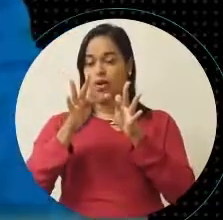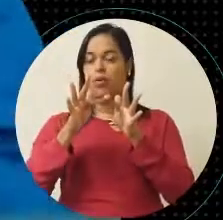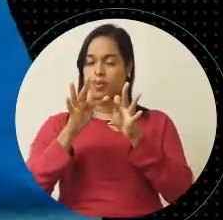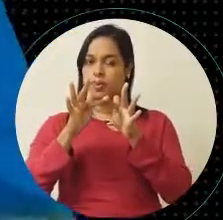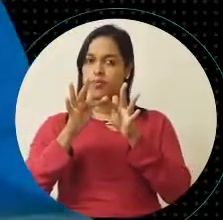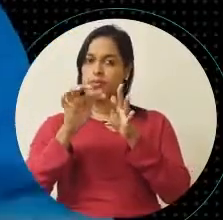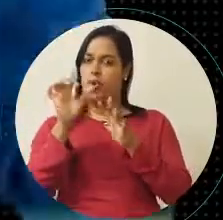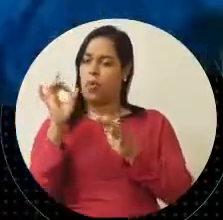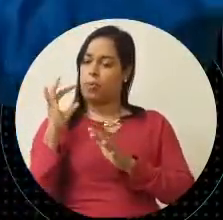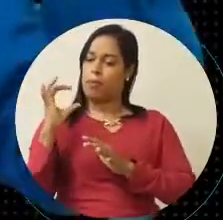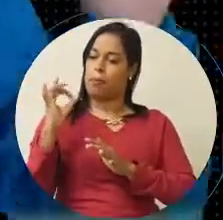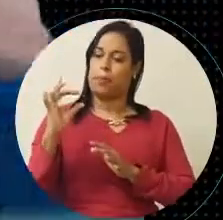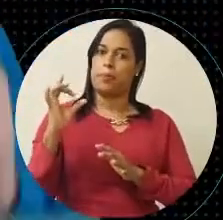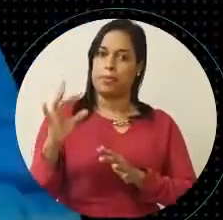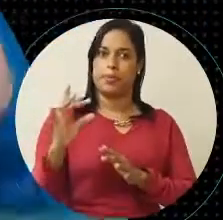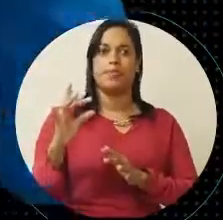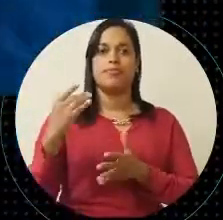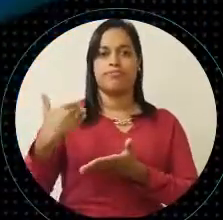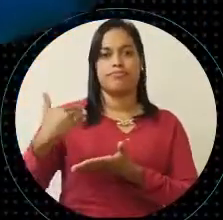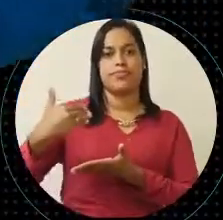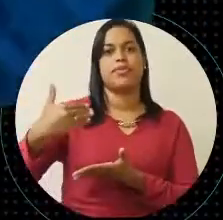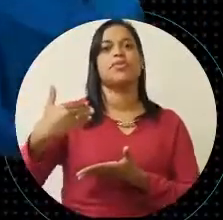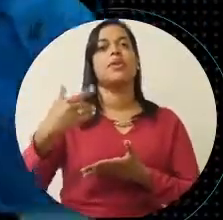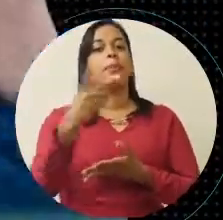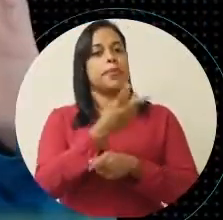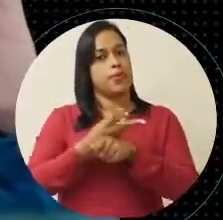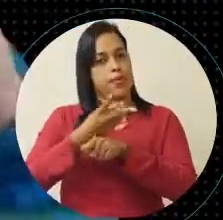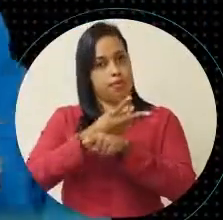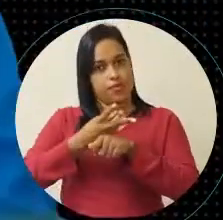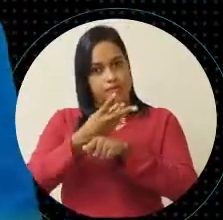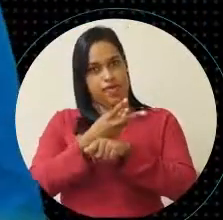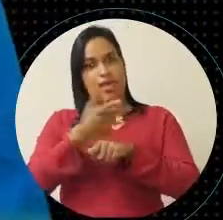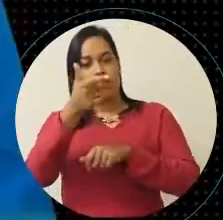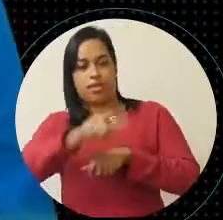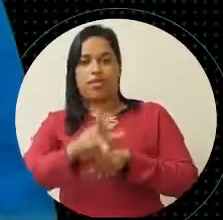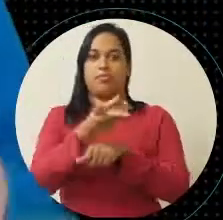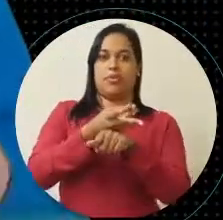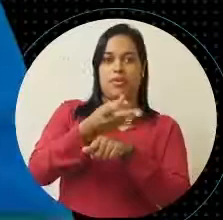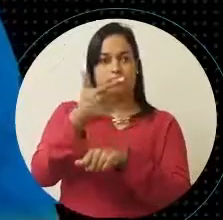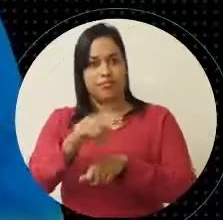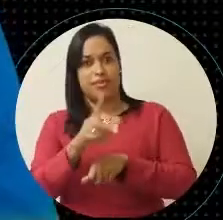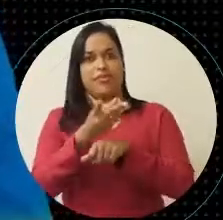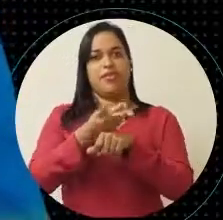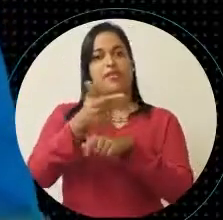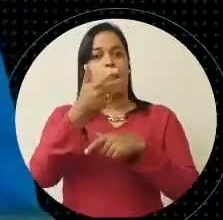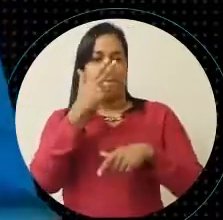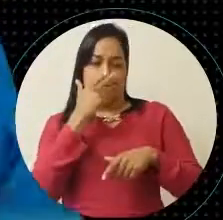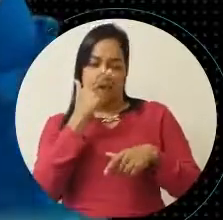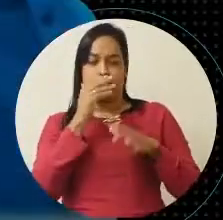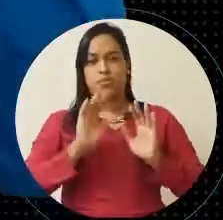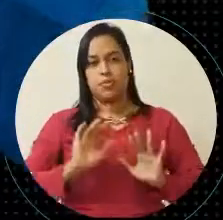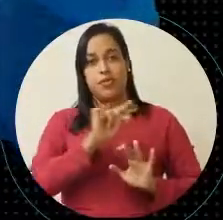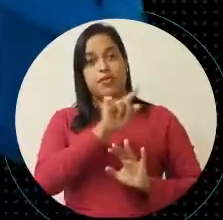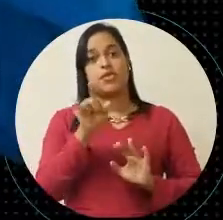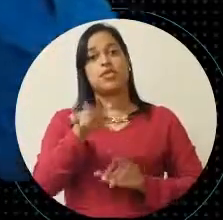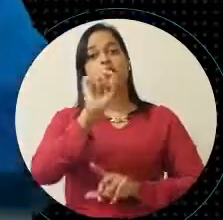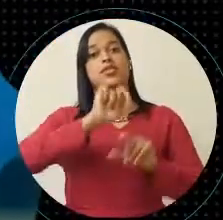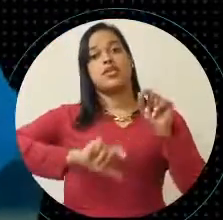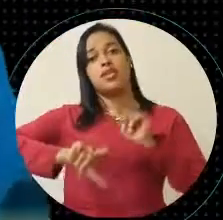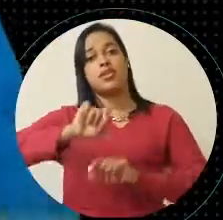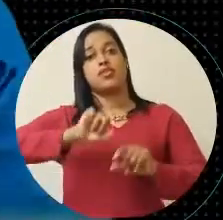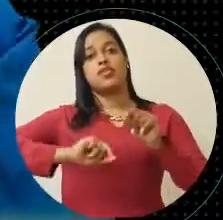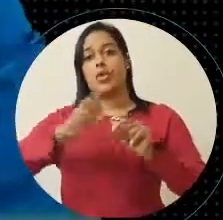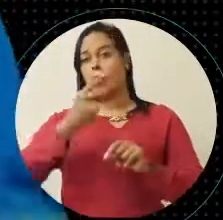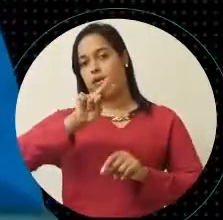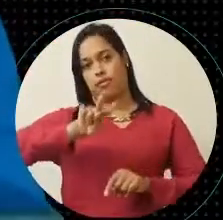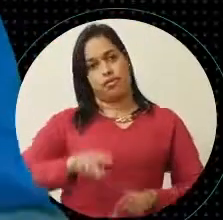uma atrás da outra, sempre selecionando o elemento, procura o elemento, procura de novo, procura novamente o mesmo elemento. Então você pode selecionar o elemento